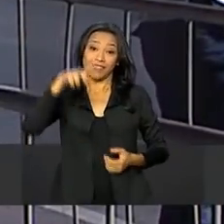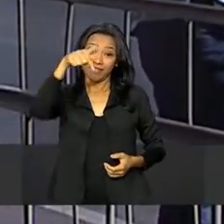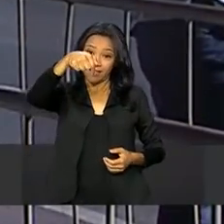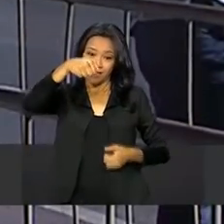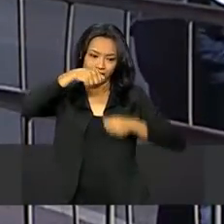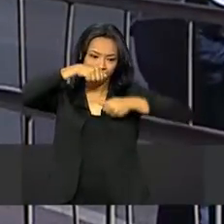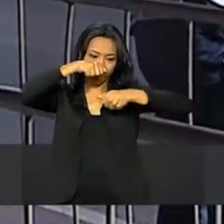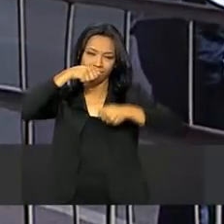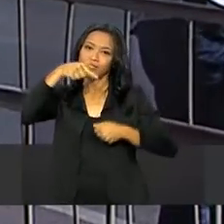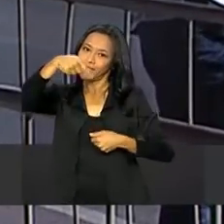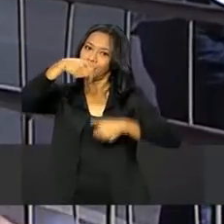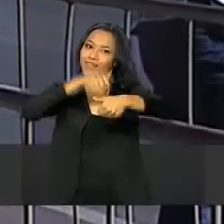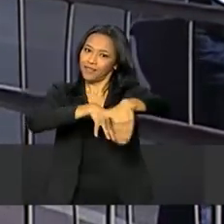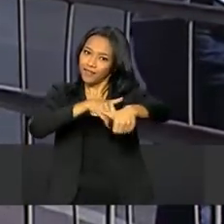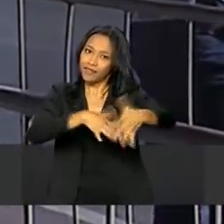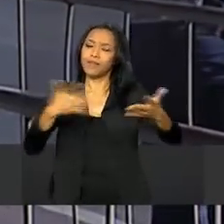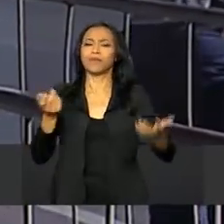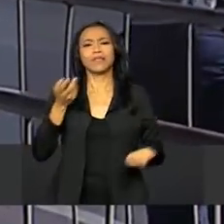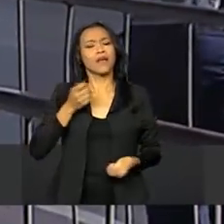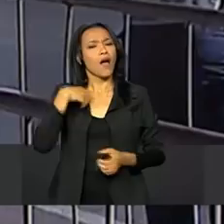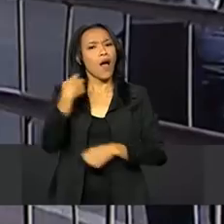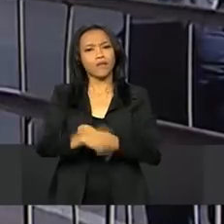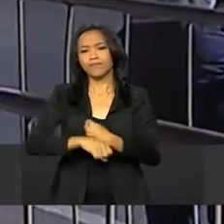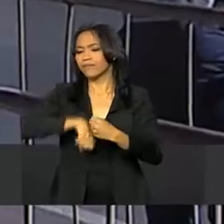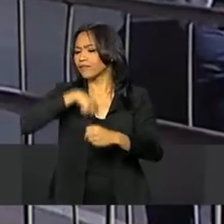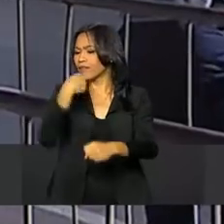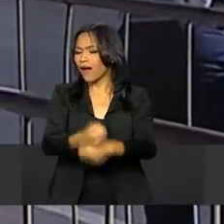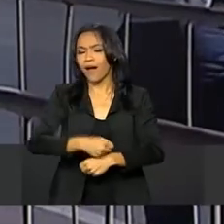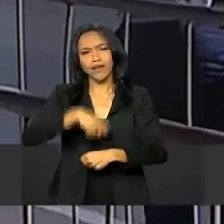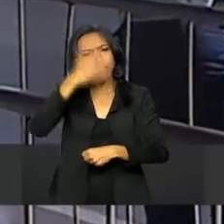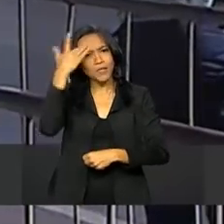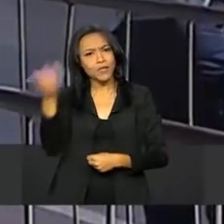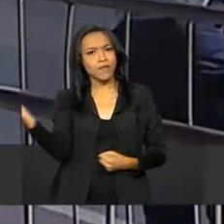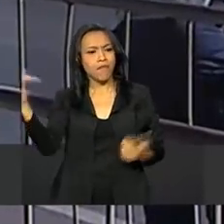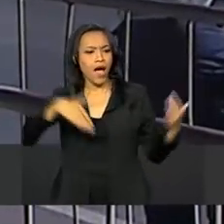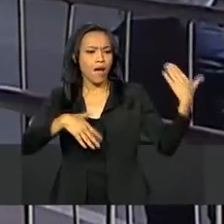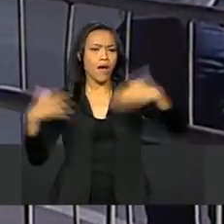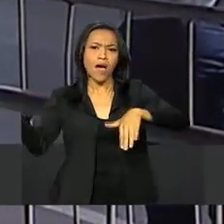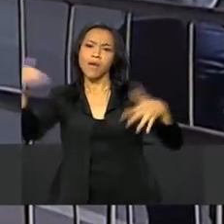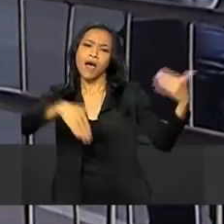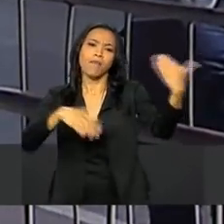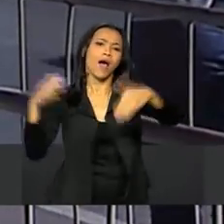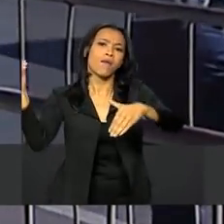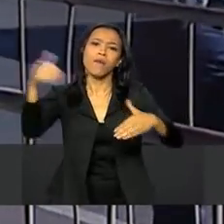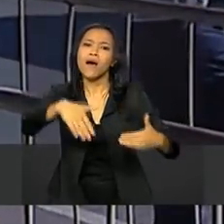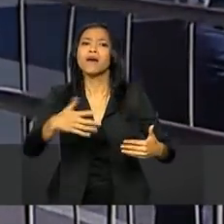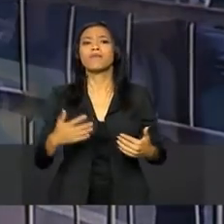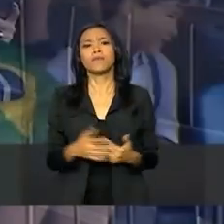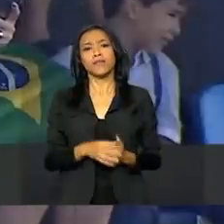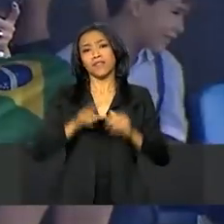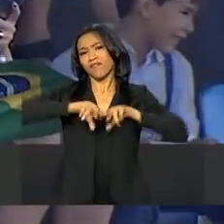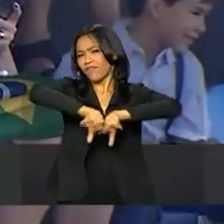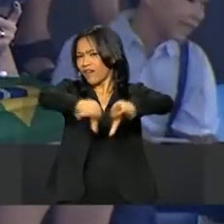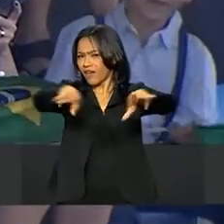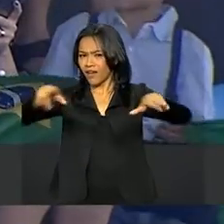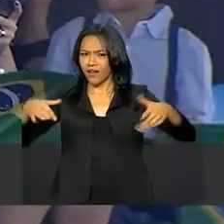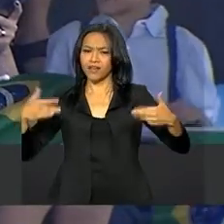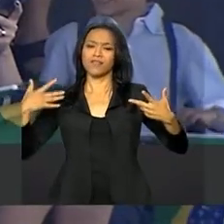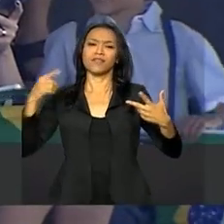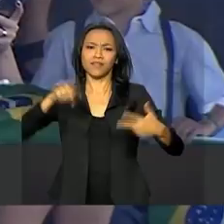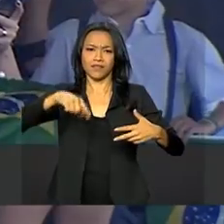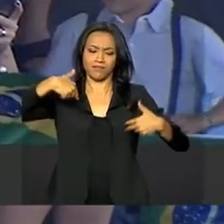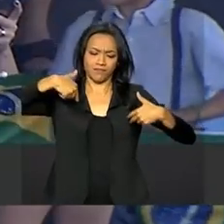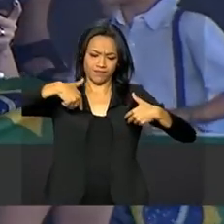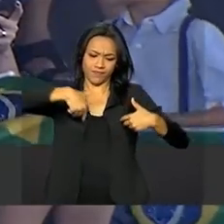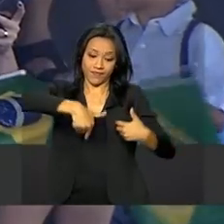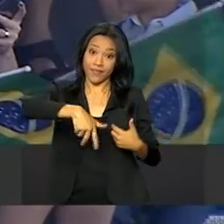de 7 de setembro. Todos os anos milhares de pessoas participam aqui, acompanham de perto esse desfile da Esplanada dos